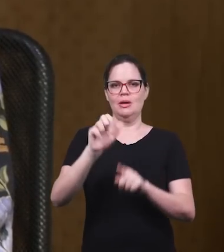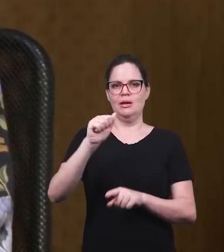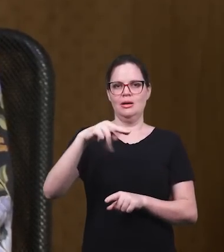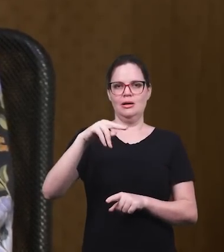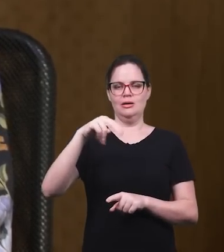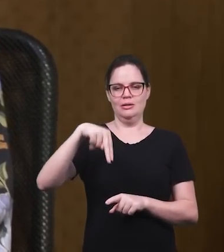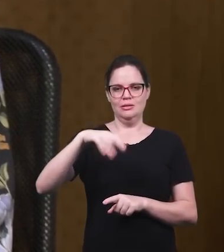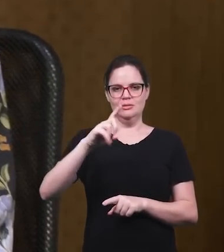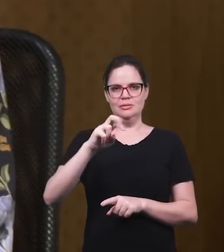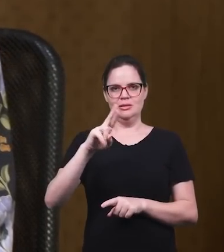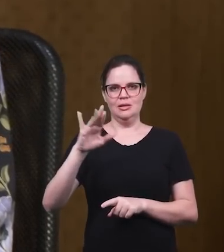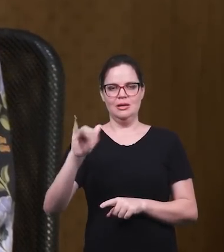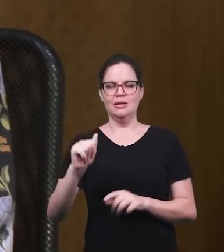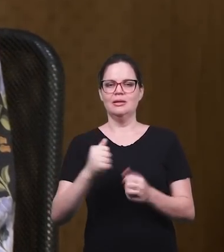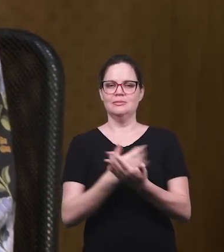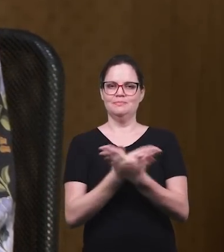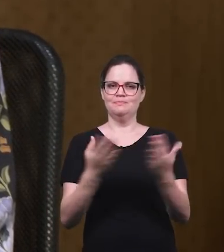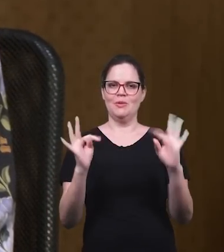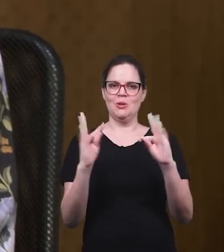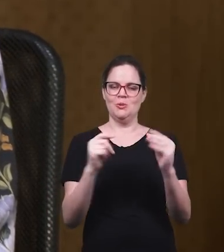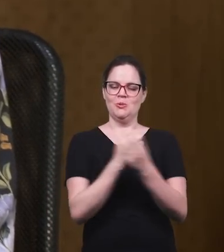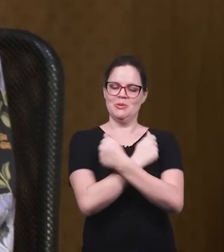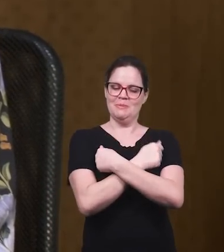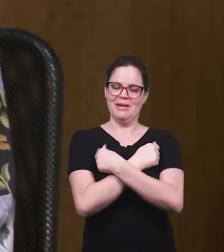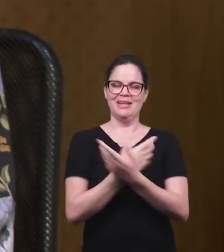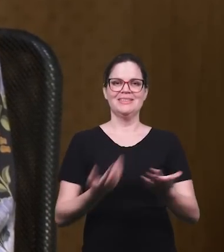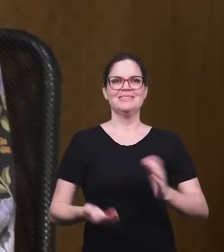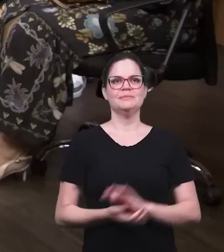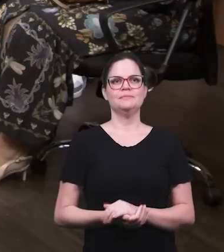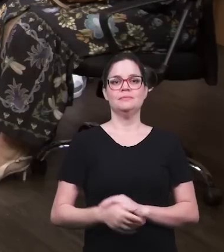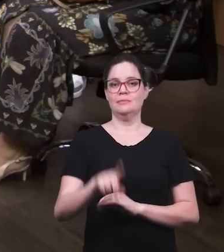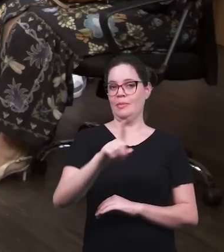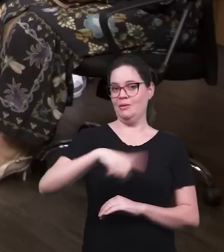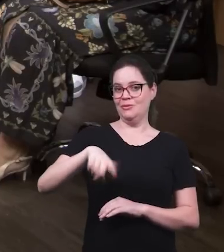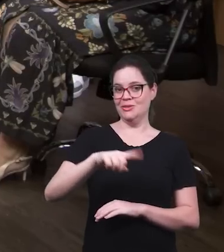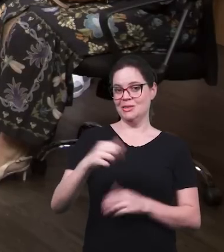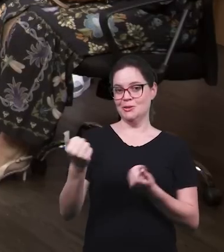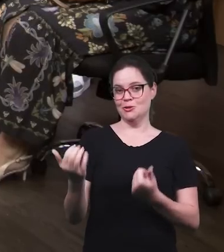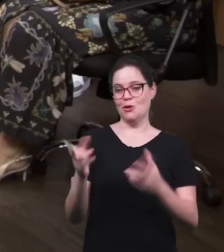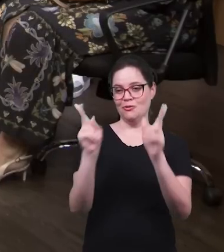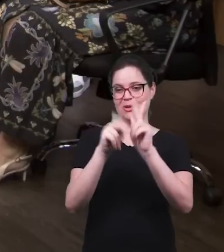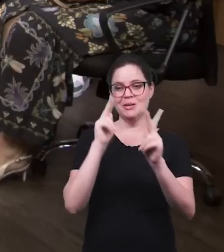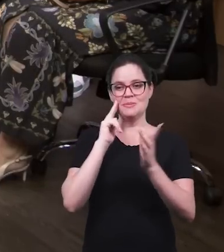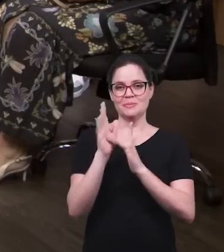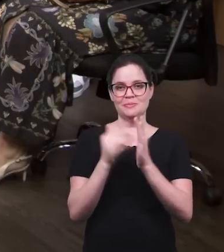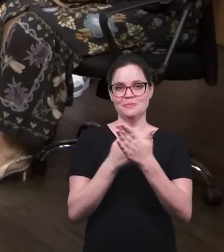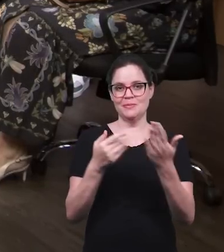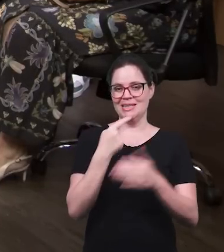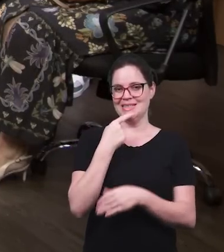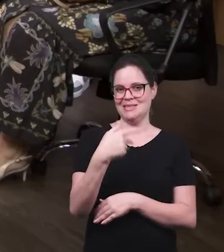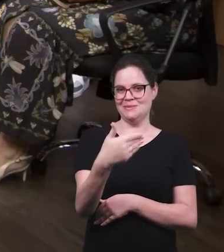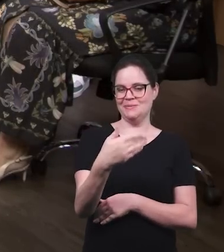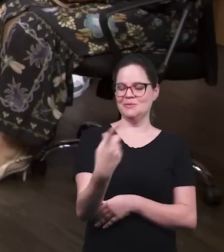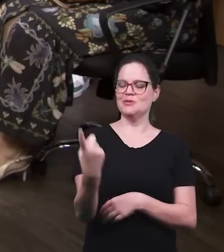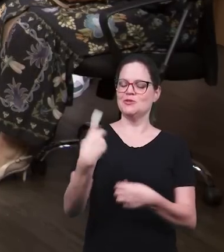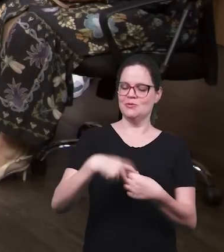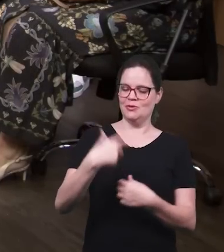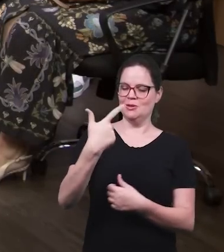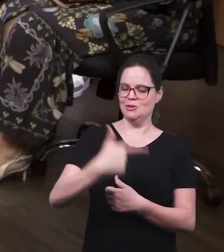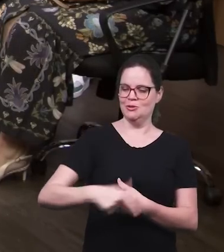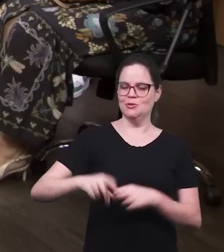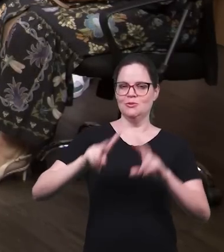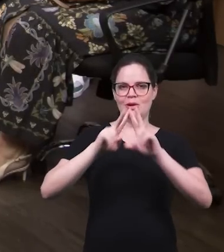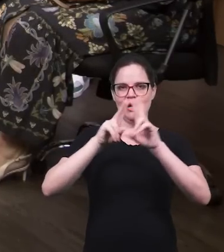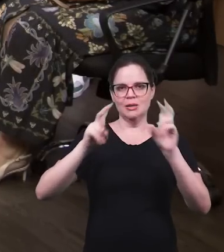querida Andréia, um abraço a todos. Muito bem. E para vocês jovens, a paz do Senhor. Se Deus quiser, semana que vem a